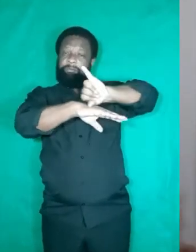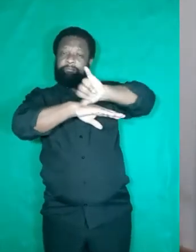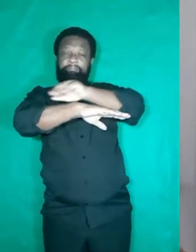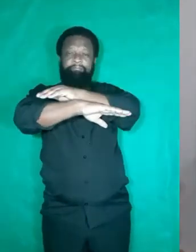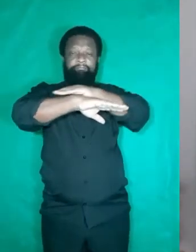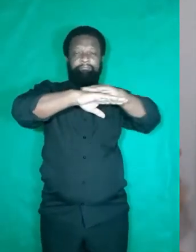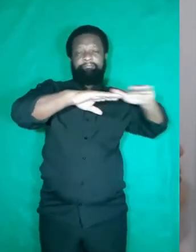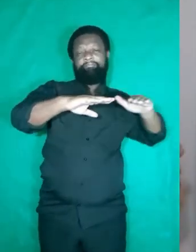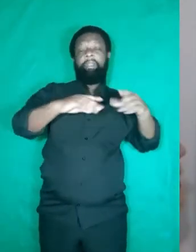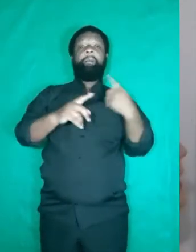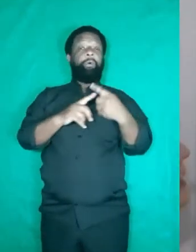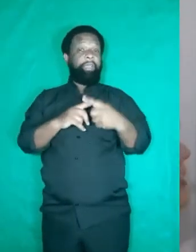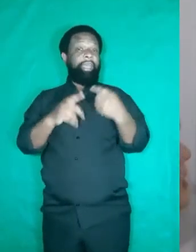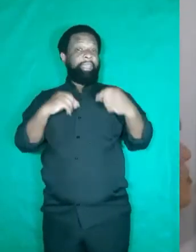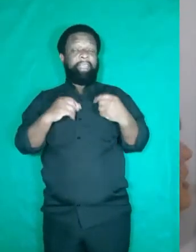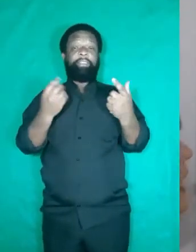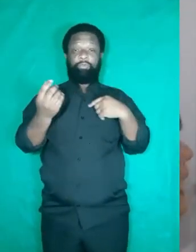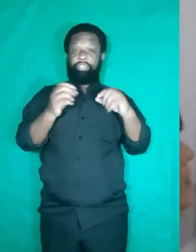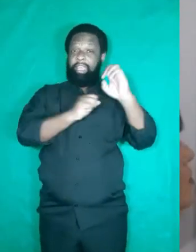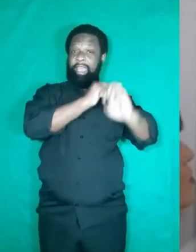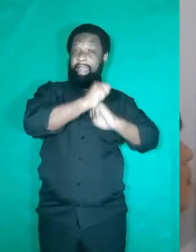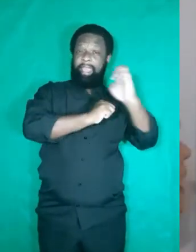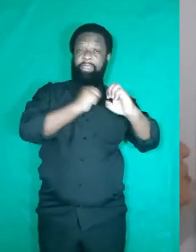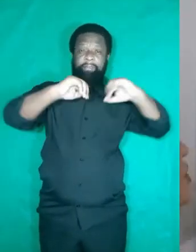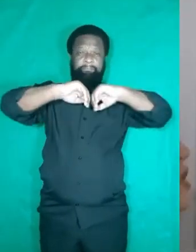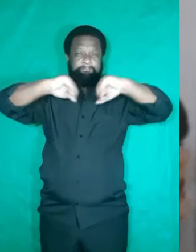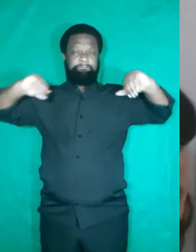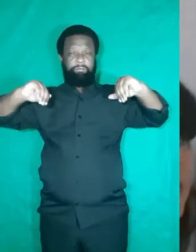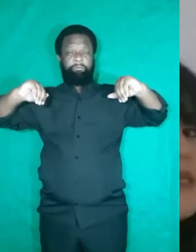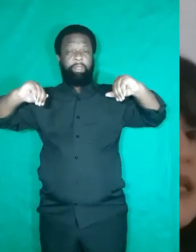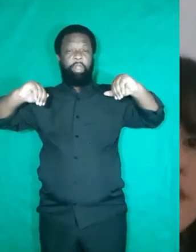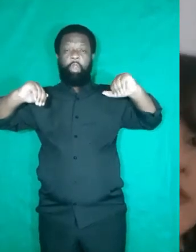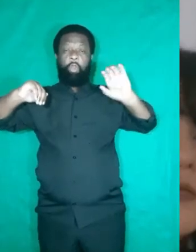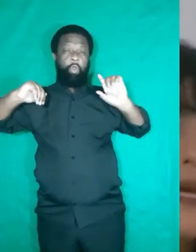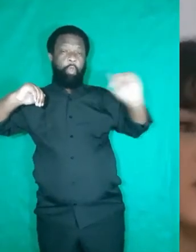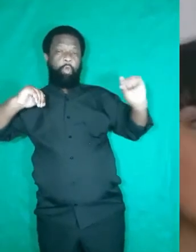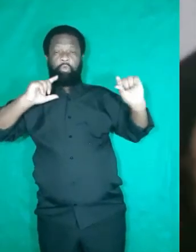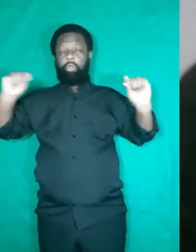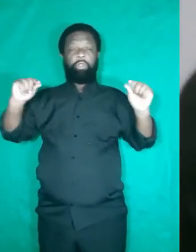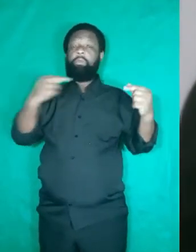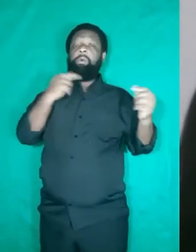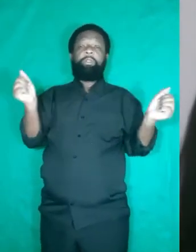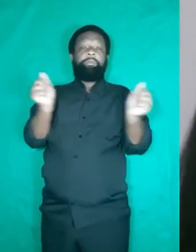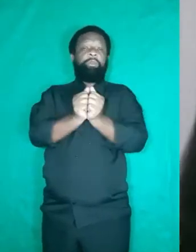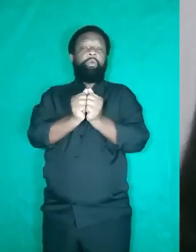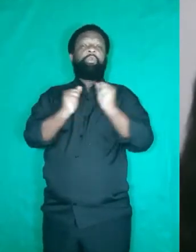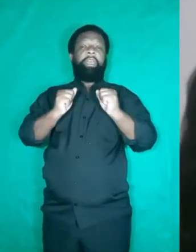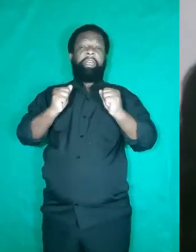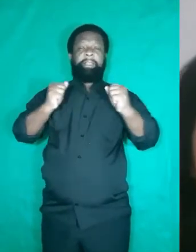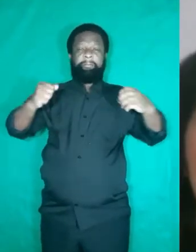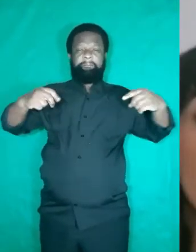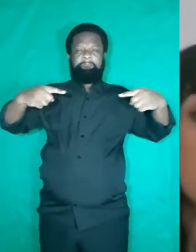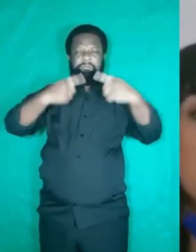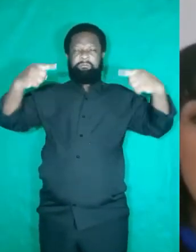só. Porque é essa maneira que deixa os elétrons o mais distante possível, ou seja, você